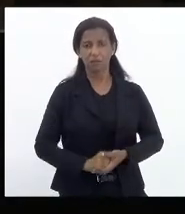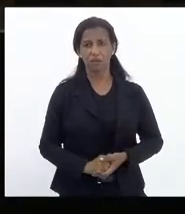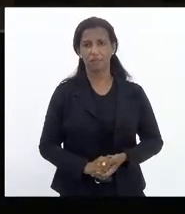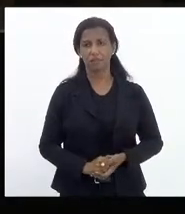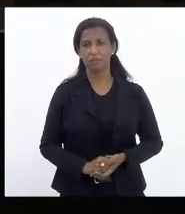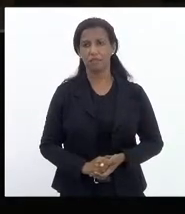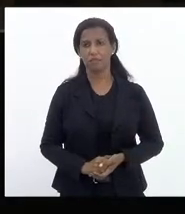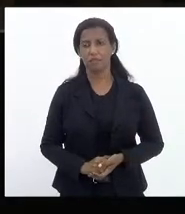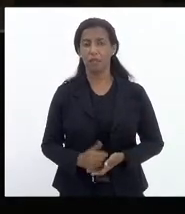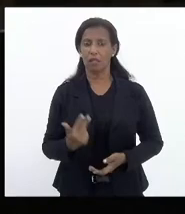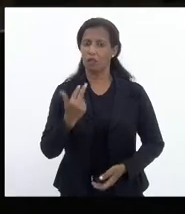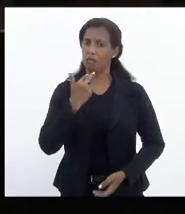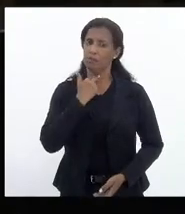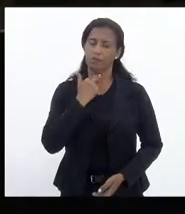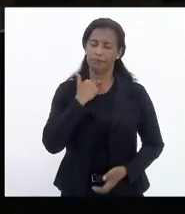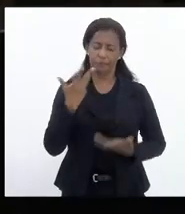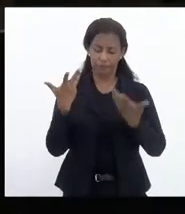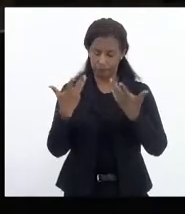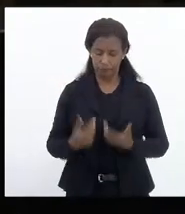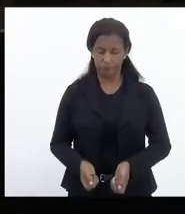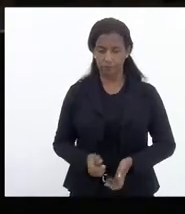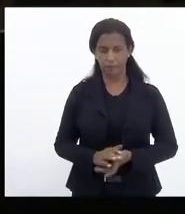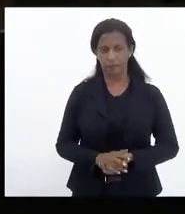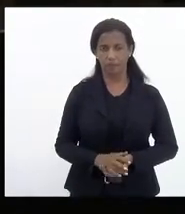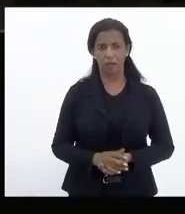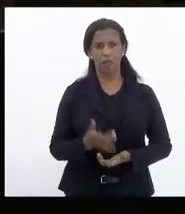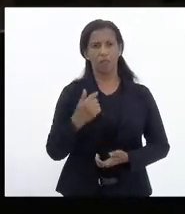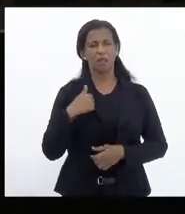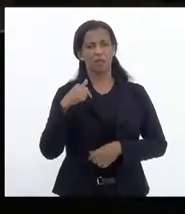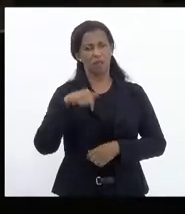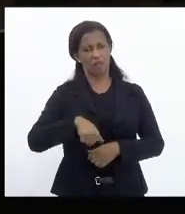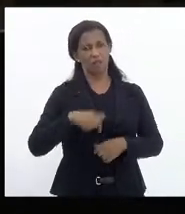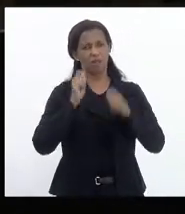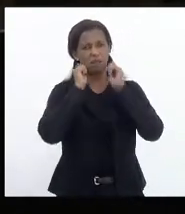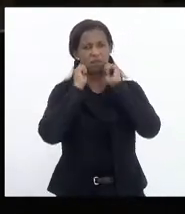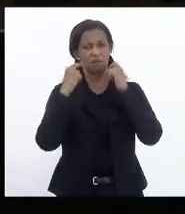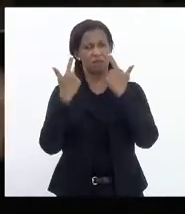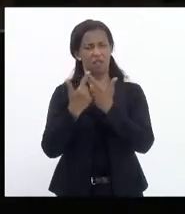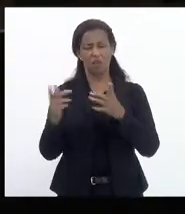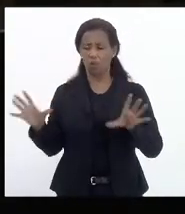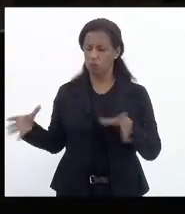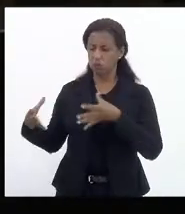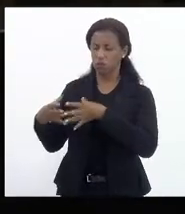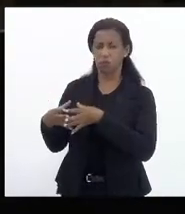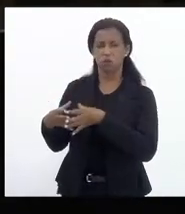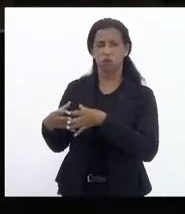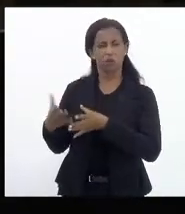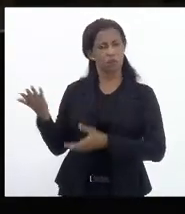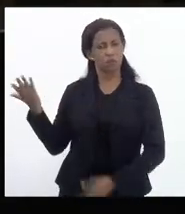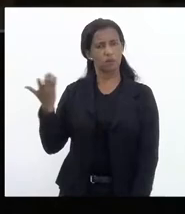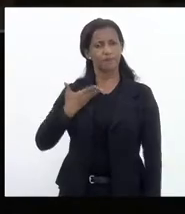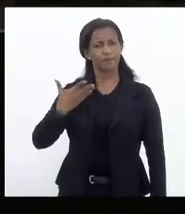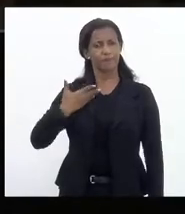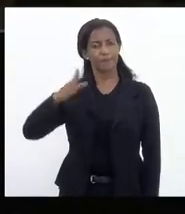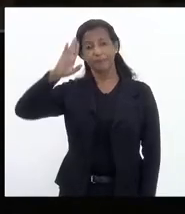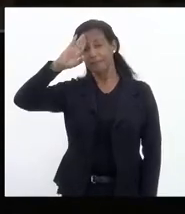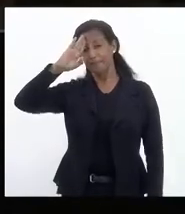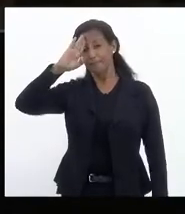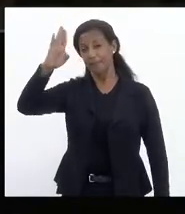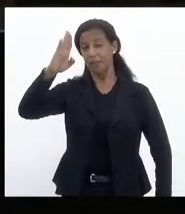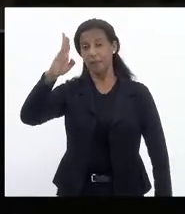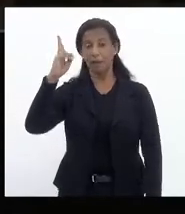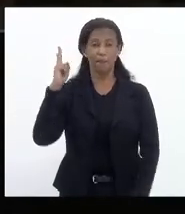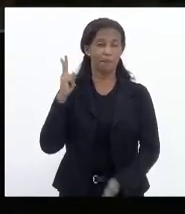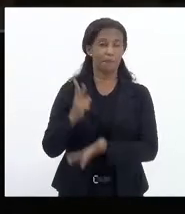hora lá Não podemos aceitar isso e eu aqui na Assembleia Legislativa em conjunto com meus pares principalmente